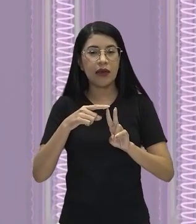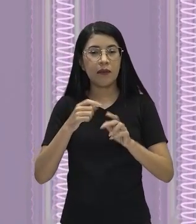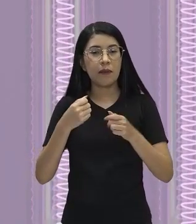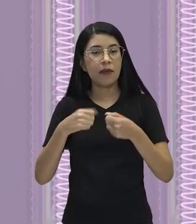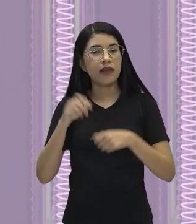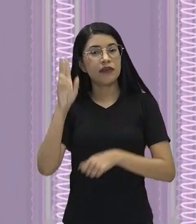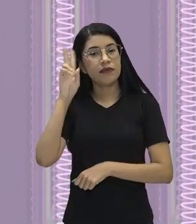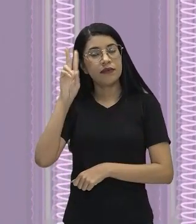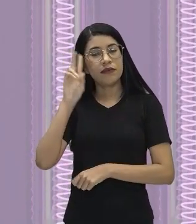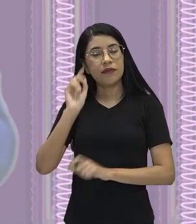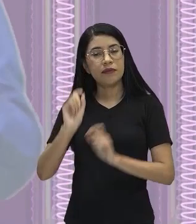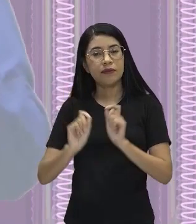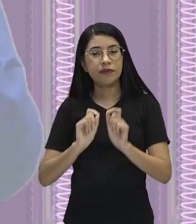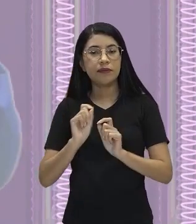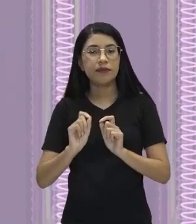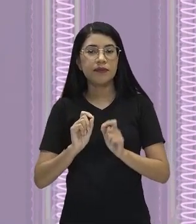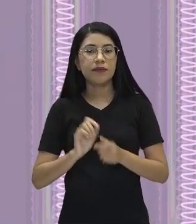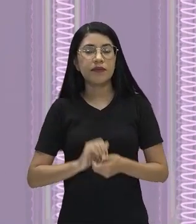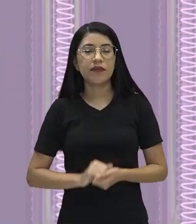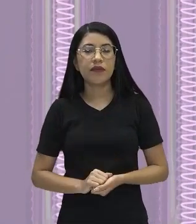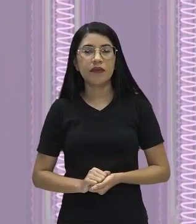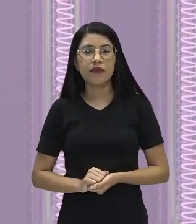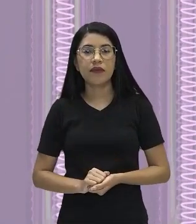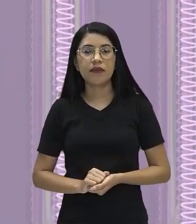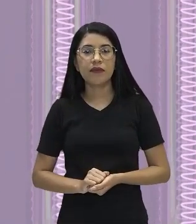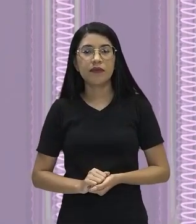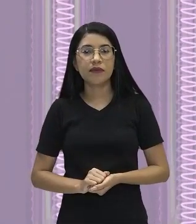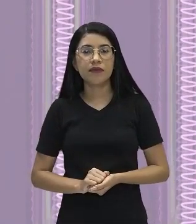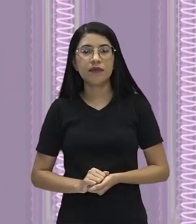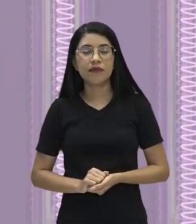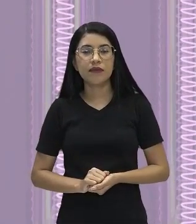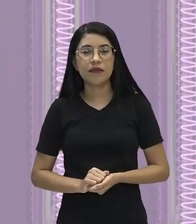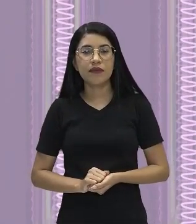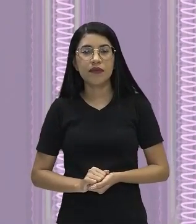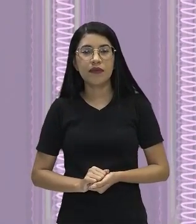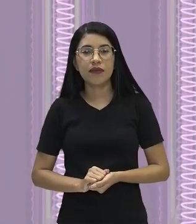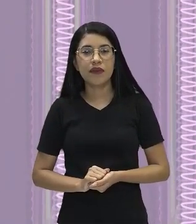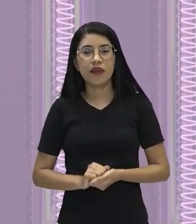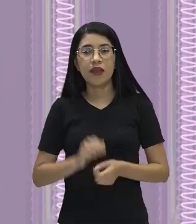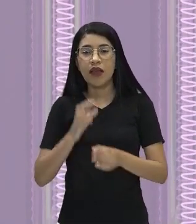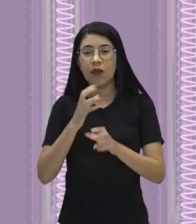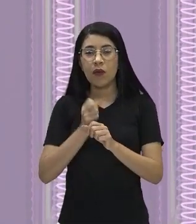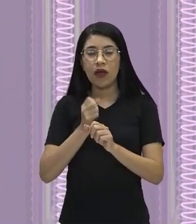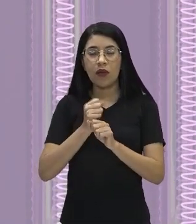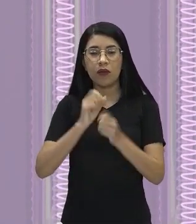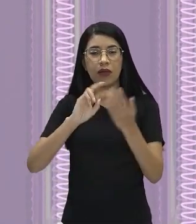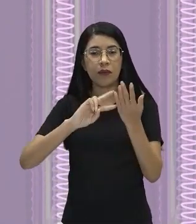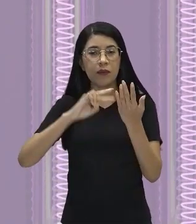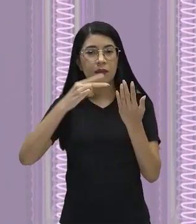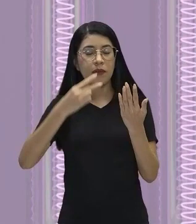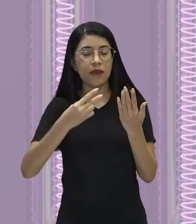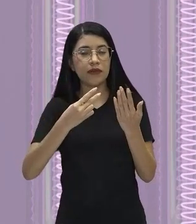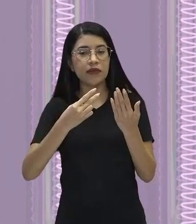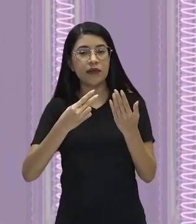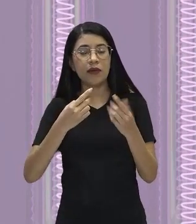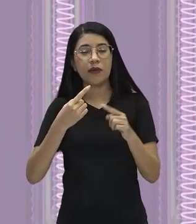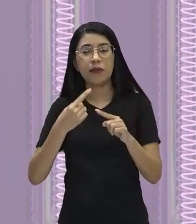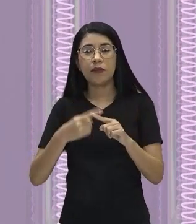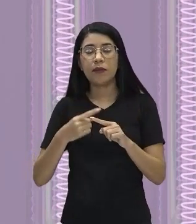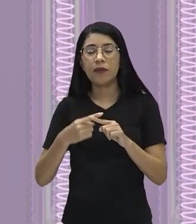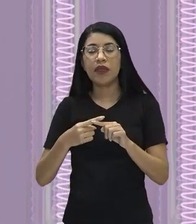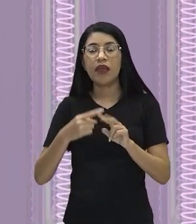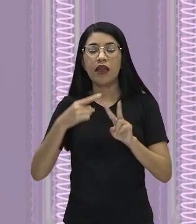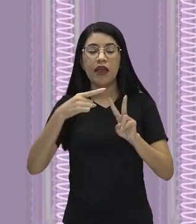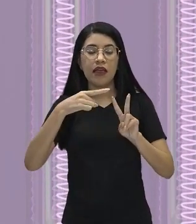lembre exatamente da operação da potenciação. Por quê? Porque a raiz ela é